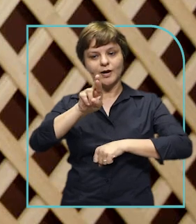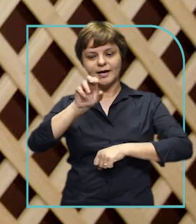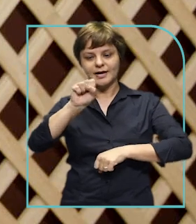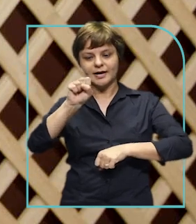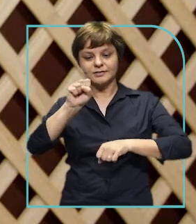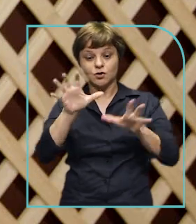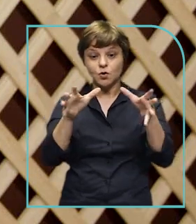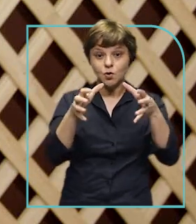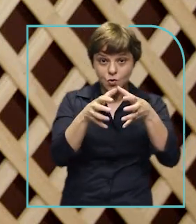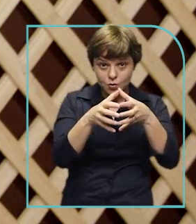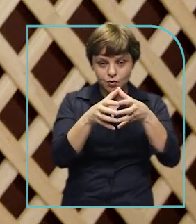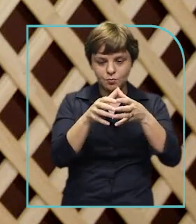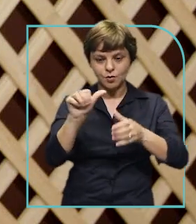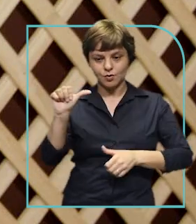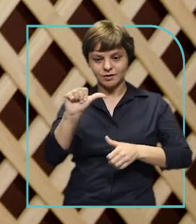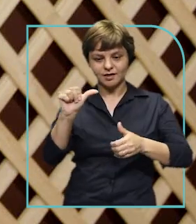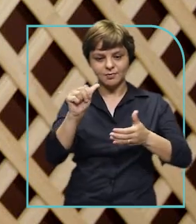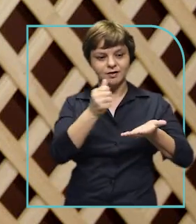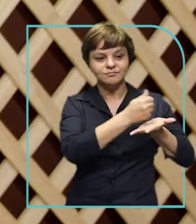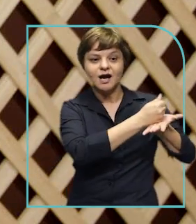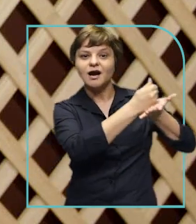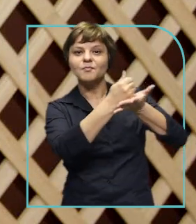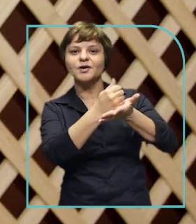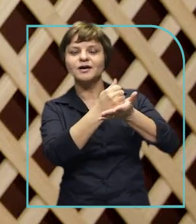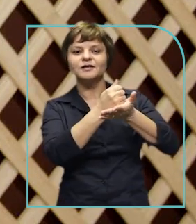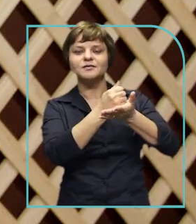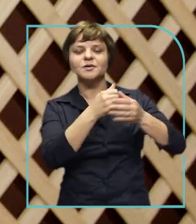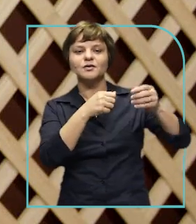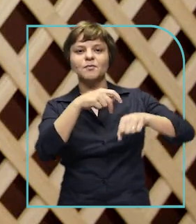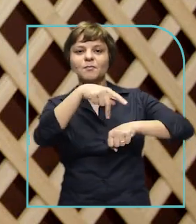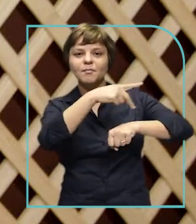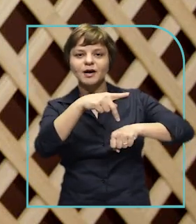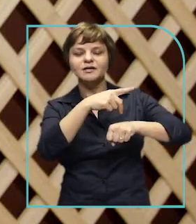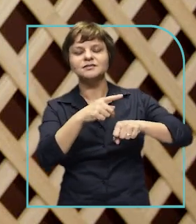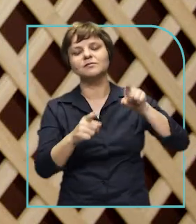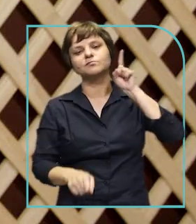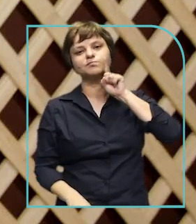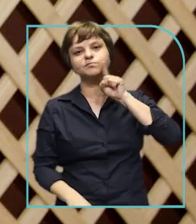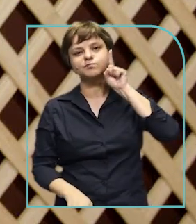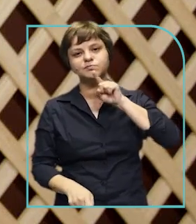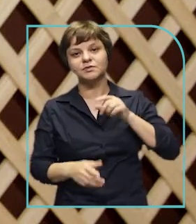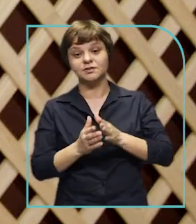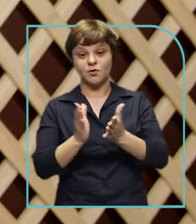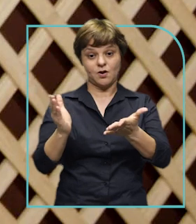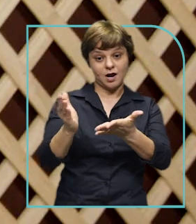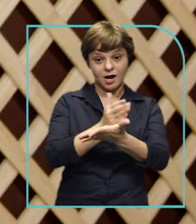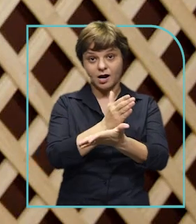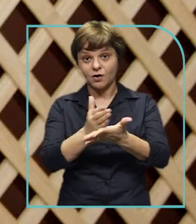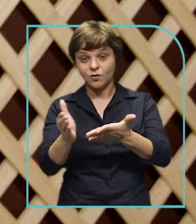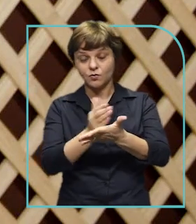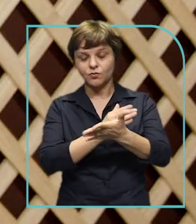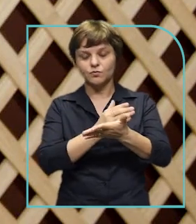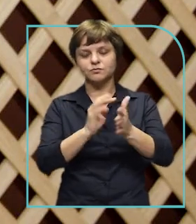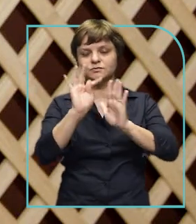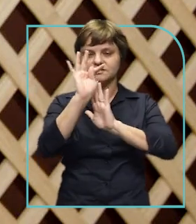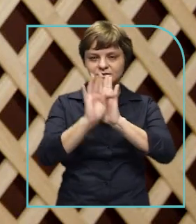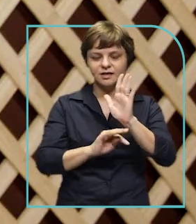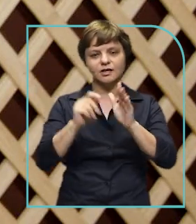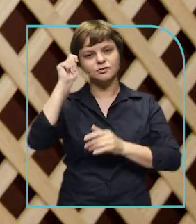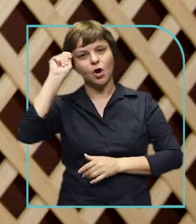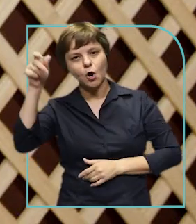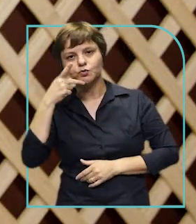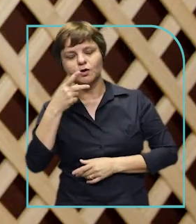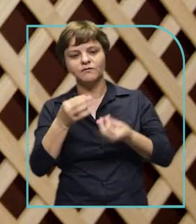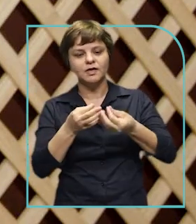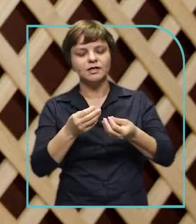esse grupo Talibã foi apoiado pelos Estados Unidos. Então, por isso, algumas literaturas vão trazer até que eles